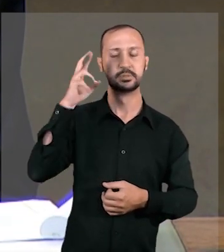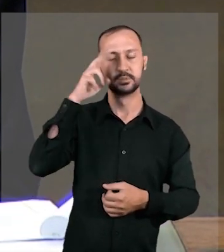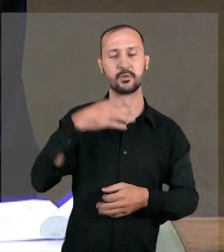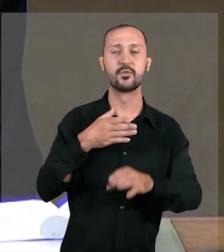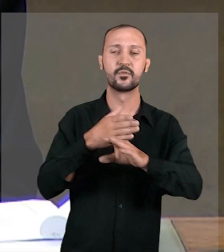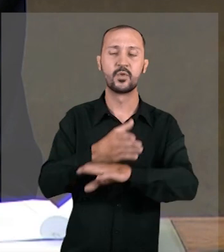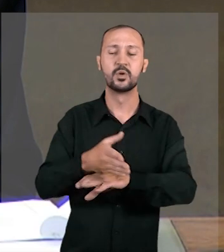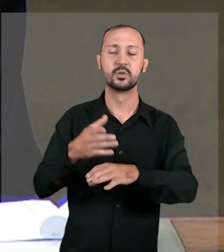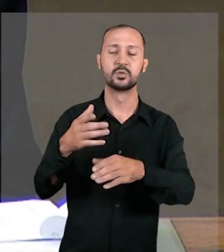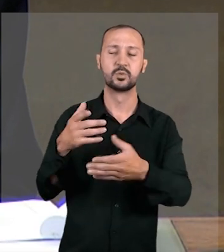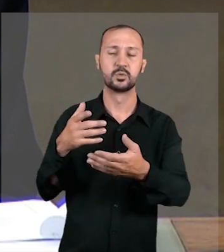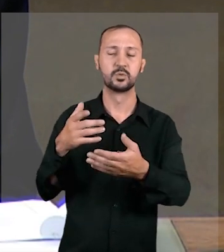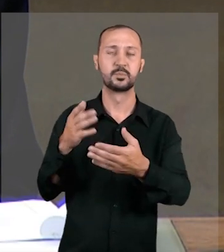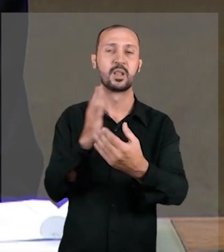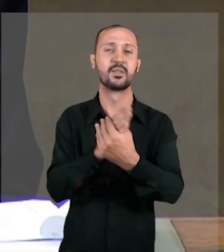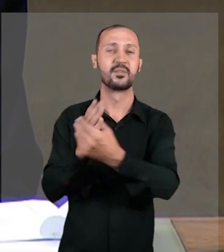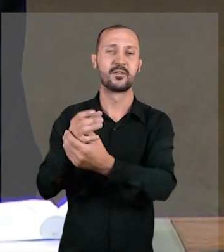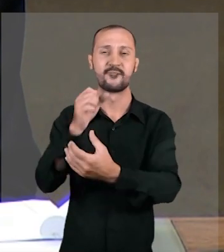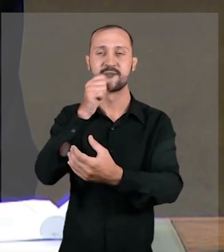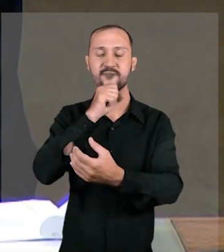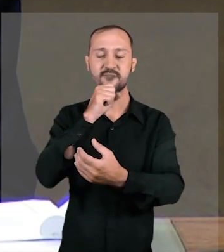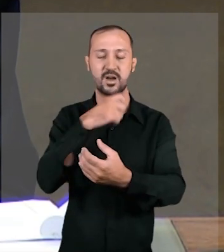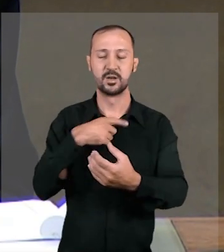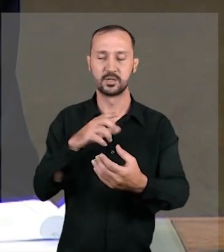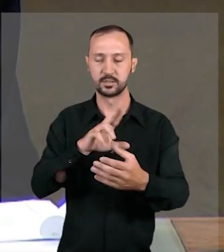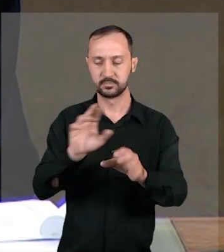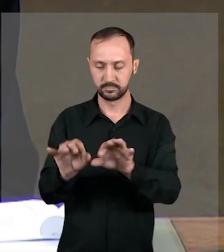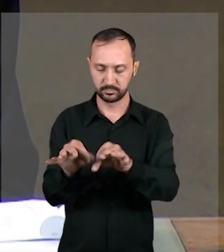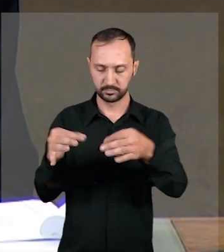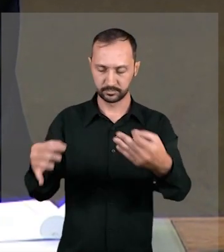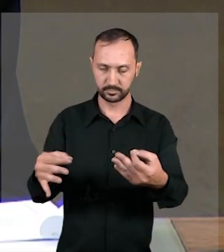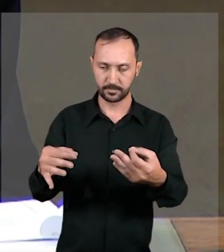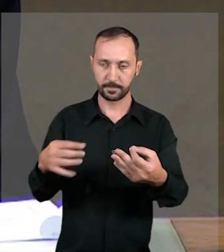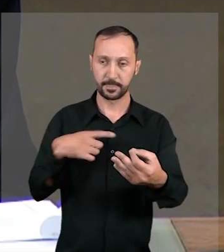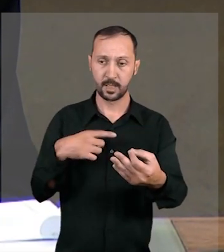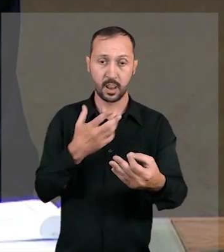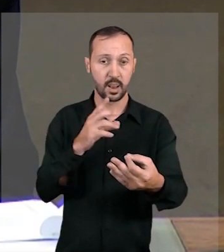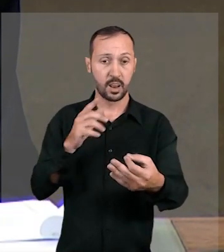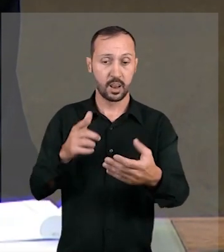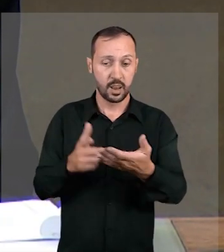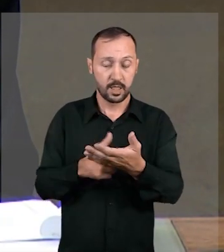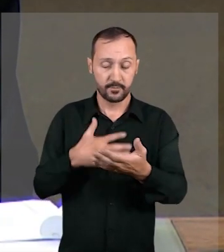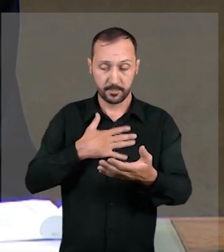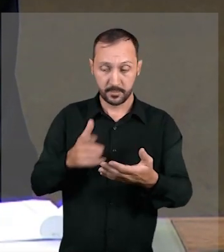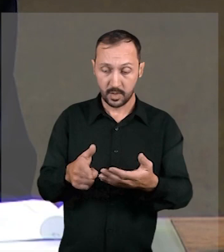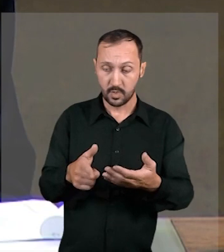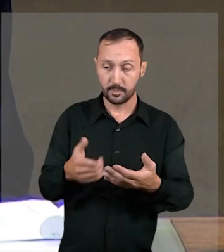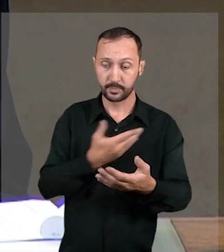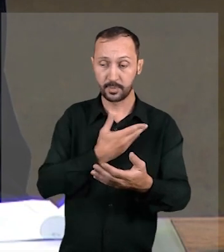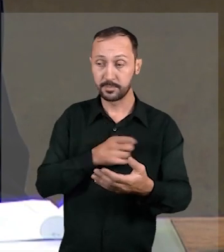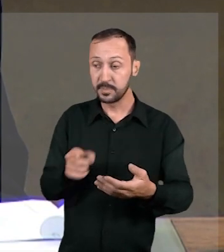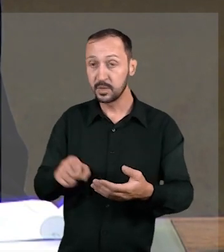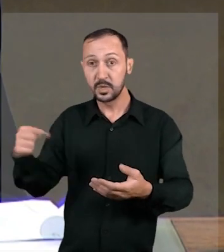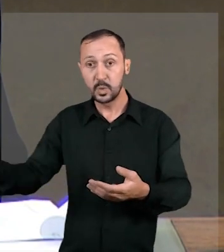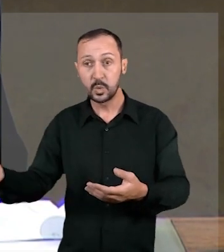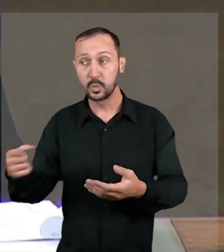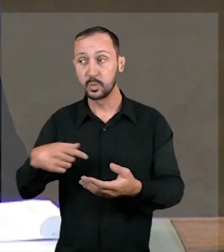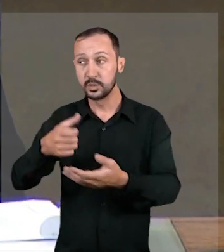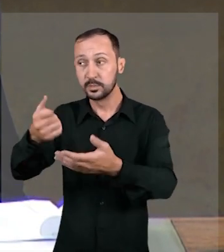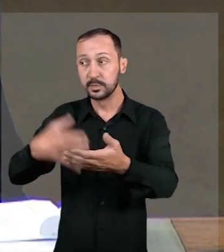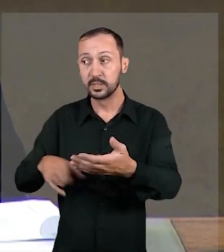lá encontrou um livro dele, com uma dedicatória para um amigo que ainda estava